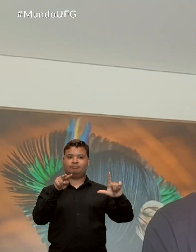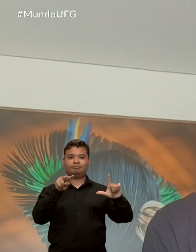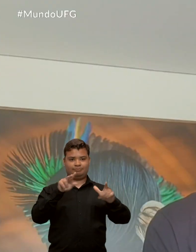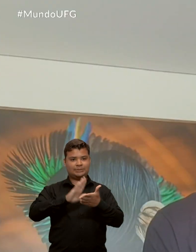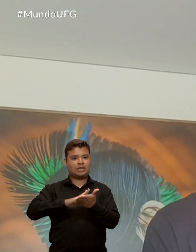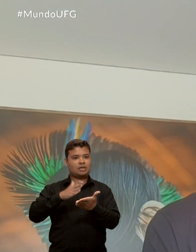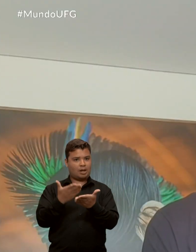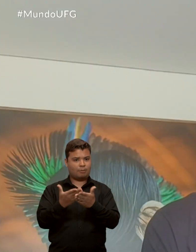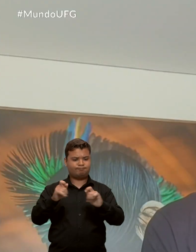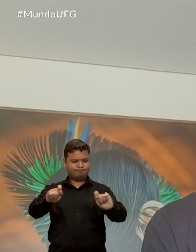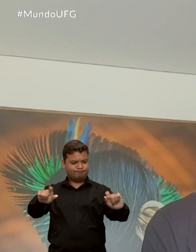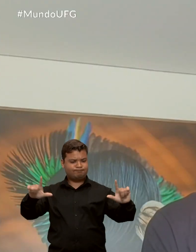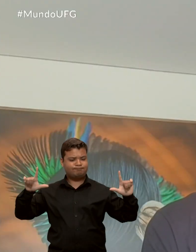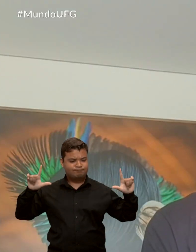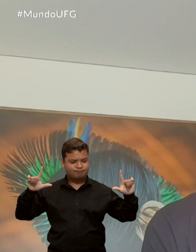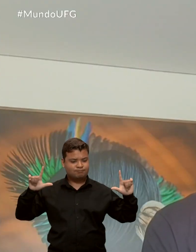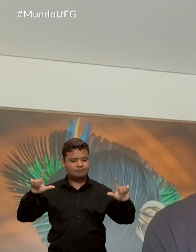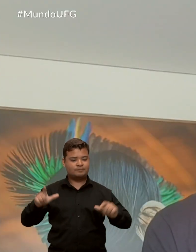principal, e